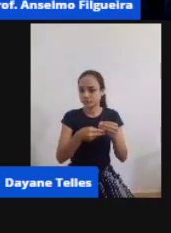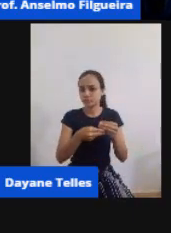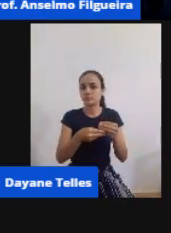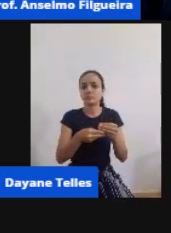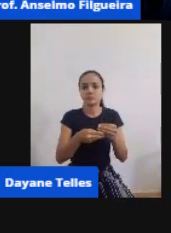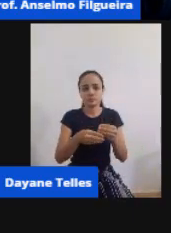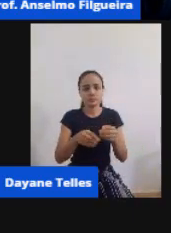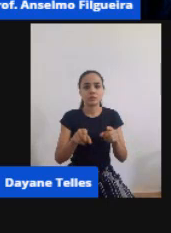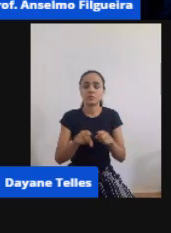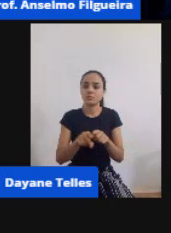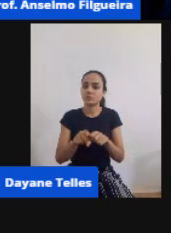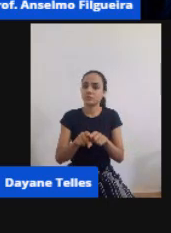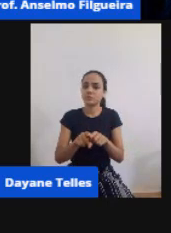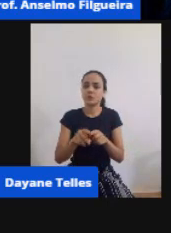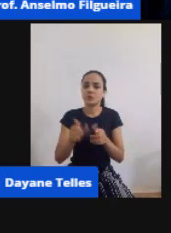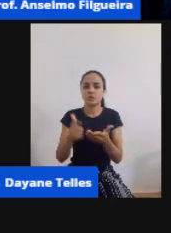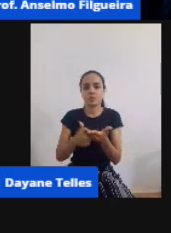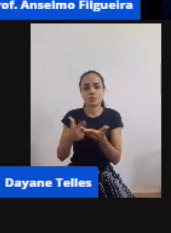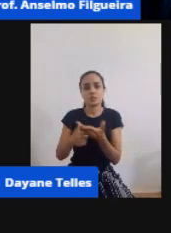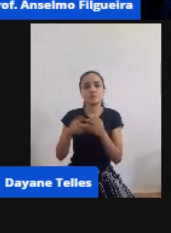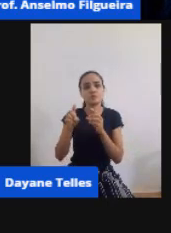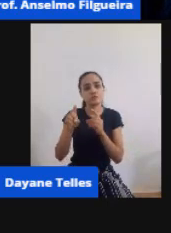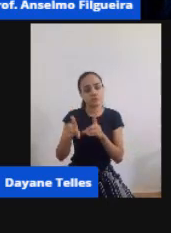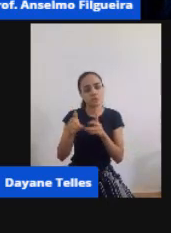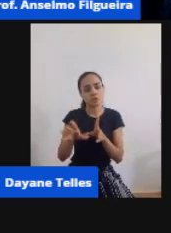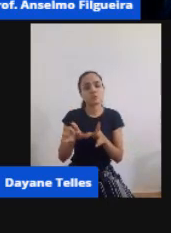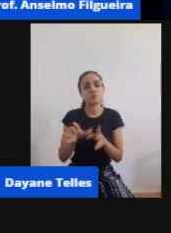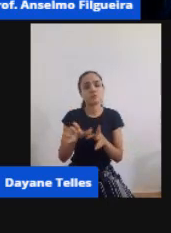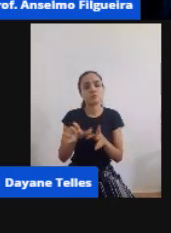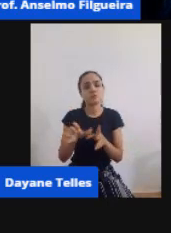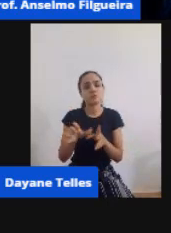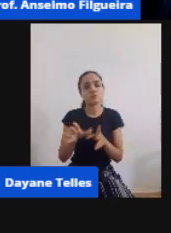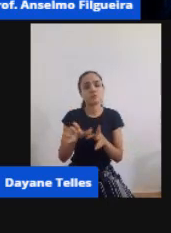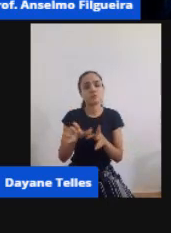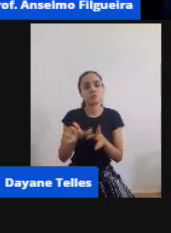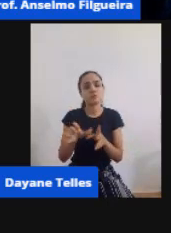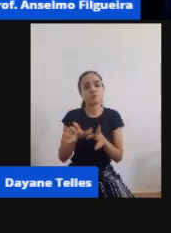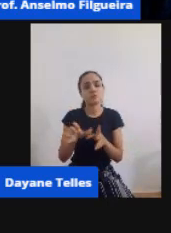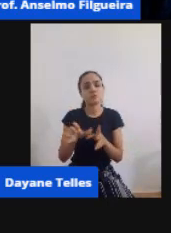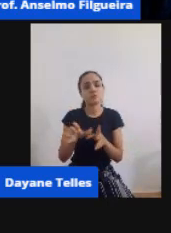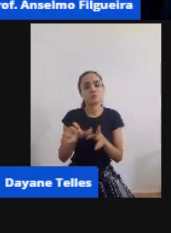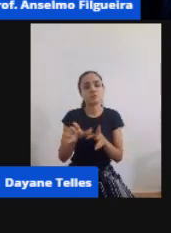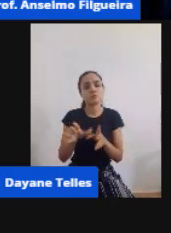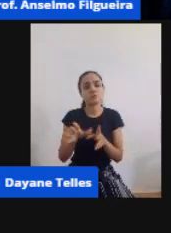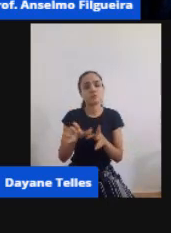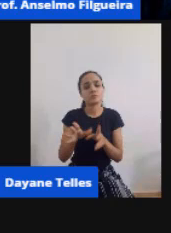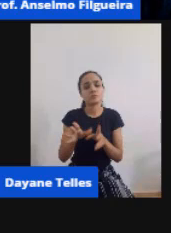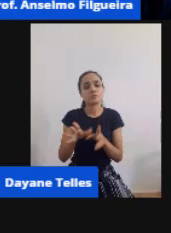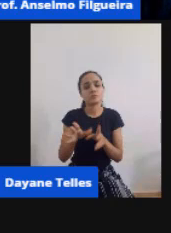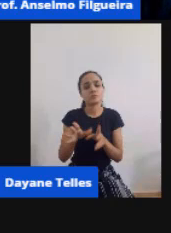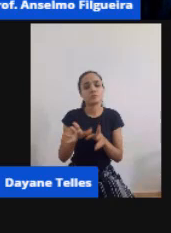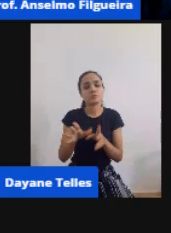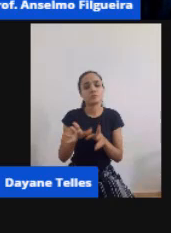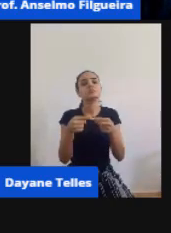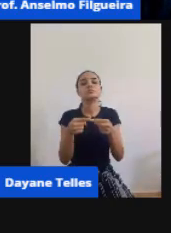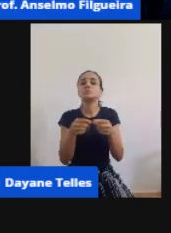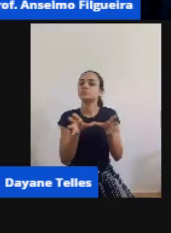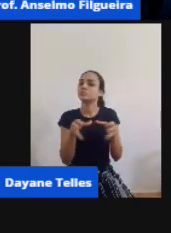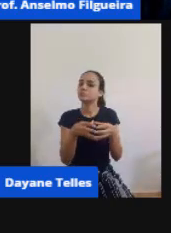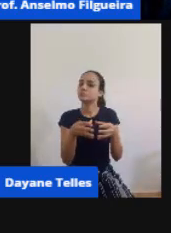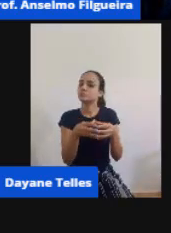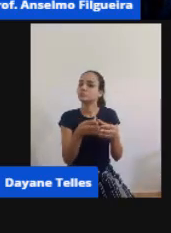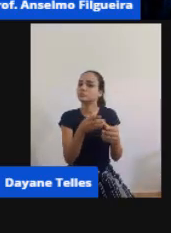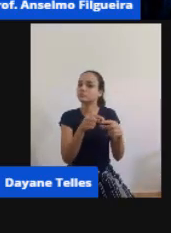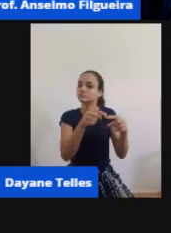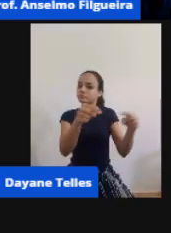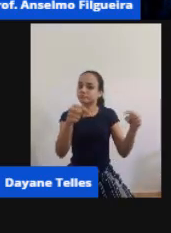recebido, dentre outros recursos, de acordo com a realidade da sua turma. Próximo slide, por